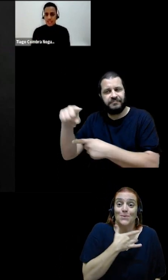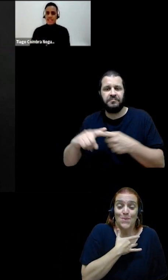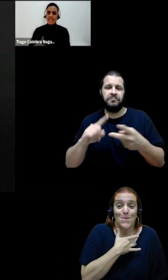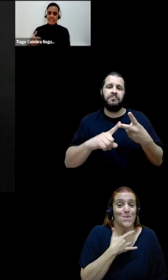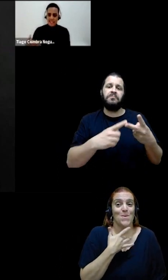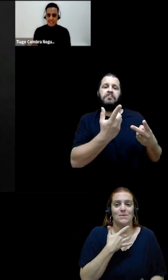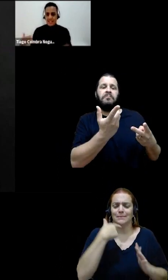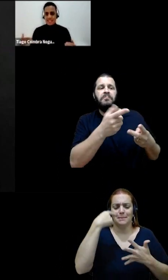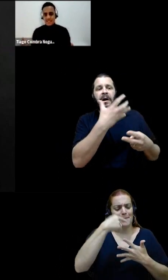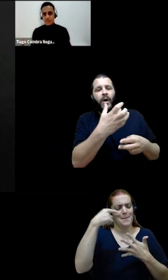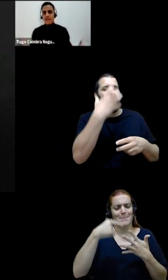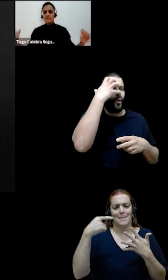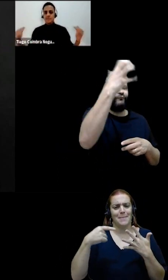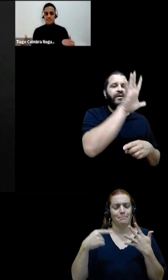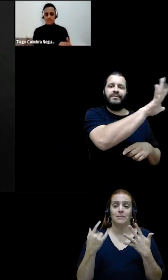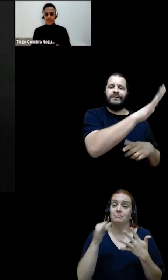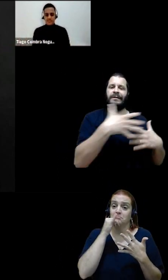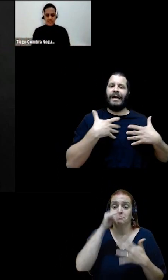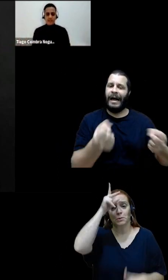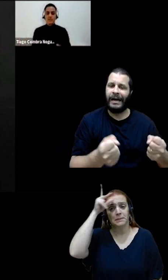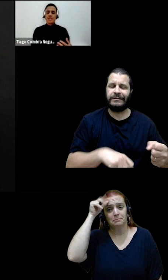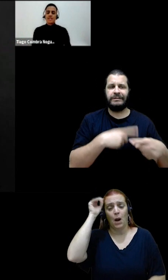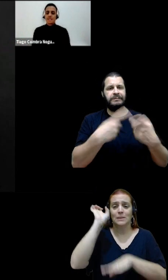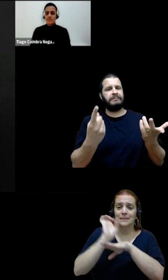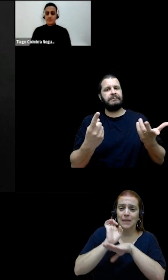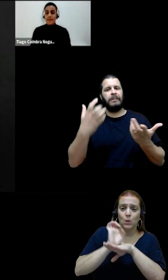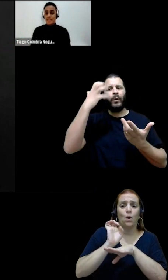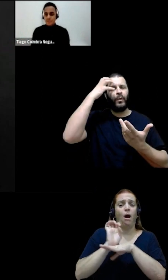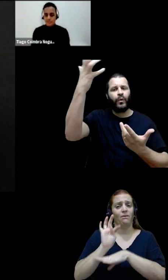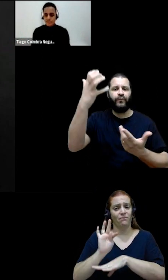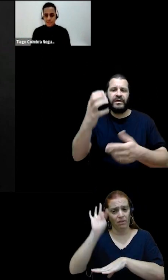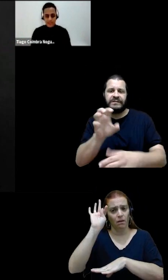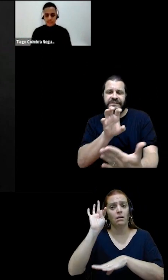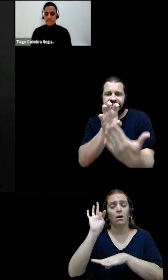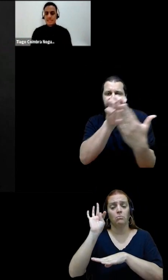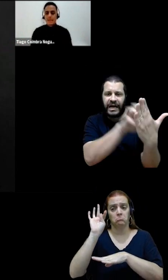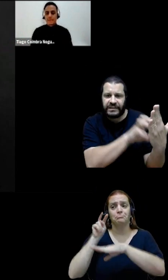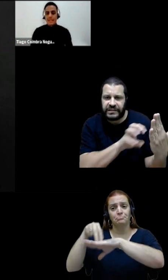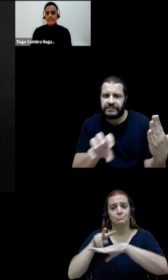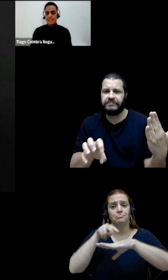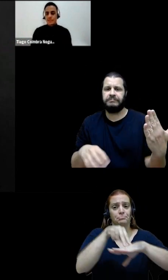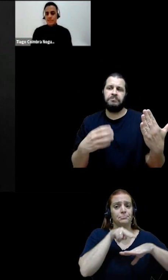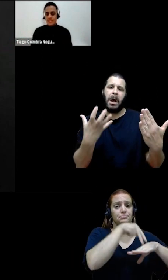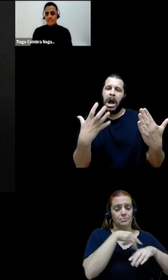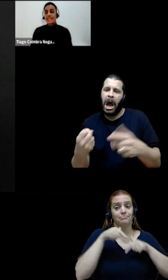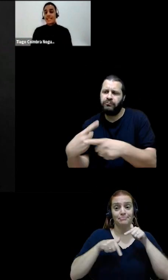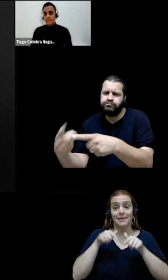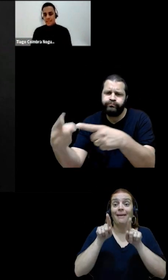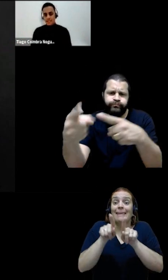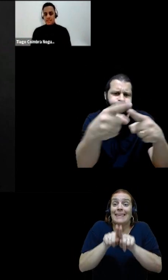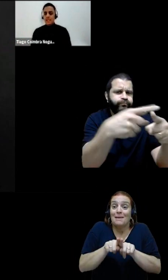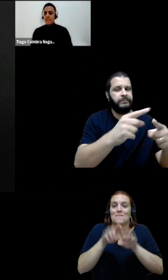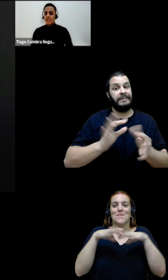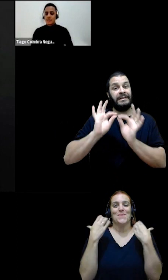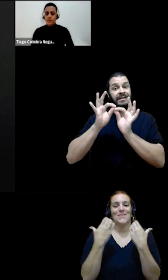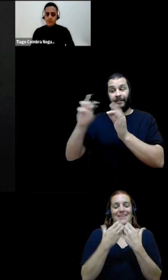saúde, né, e aí a esfera estadual e depois a esfera federal, são espaços onde os intérpretes estão, além das conferências